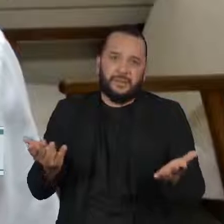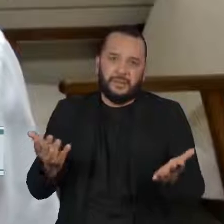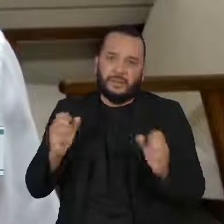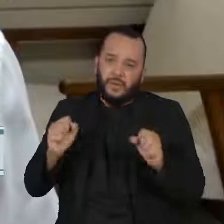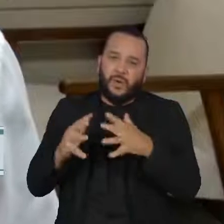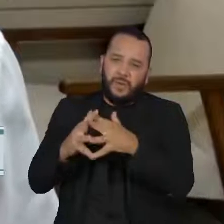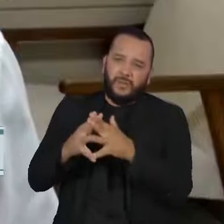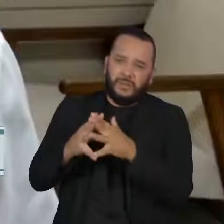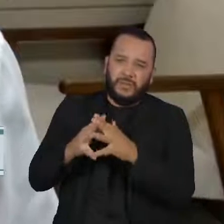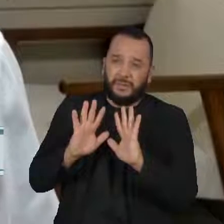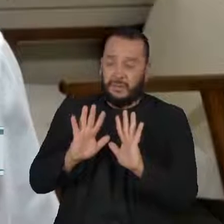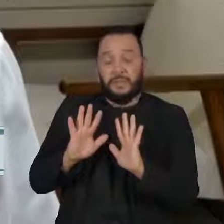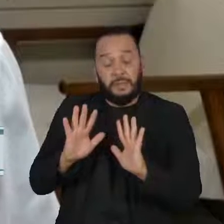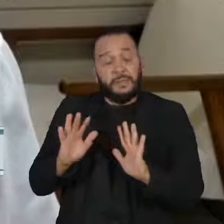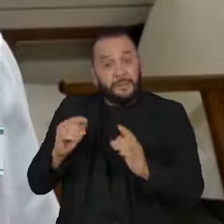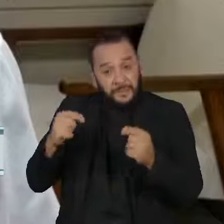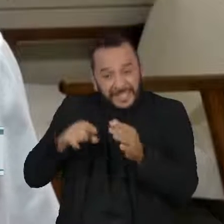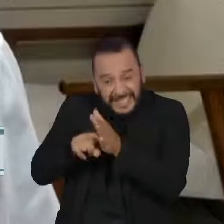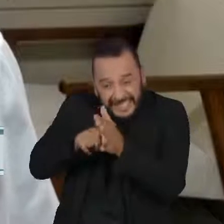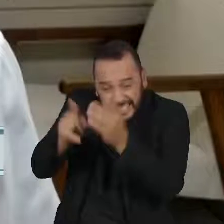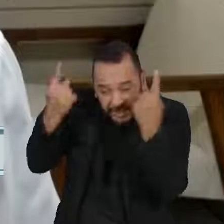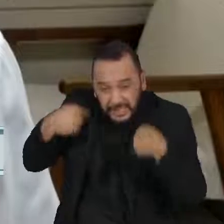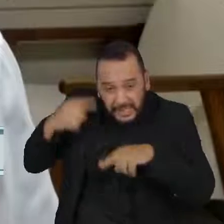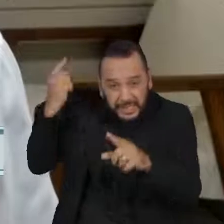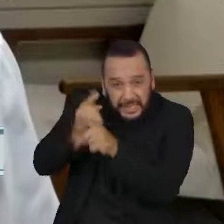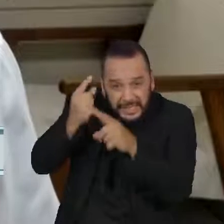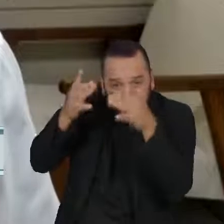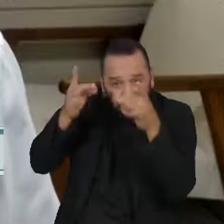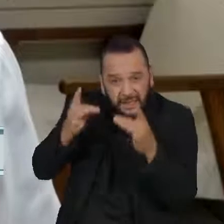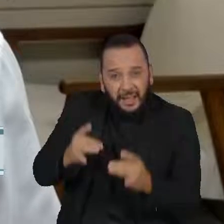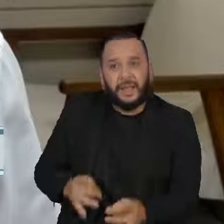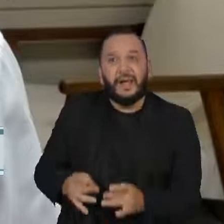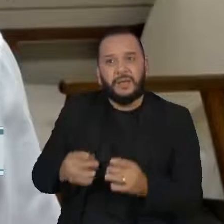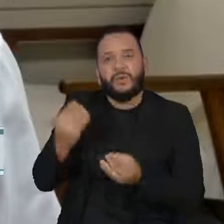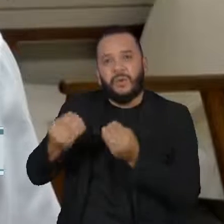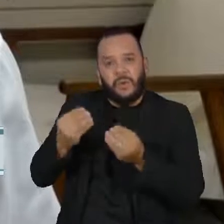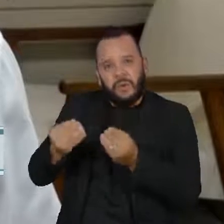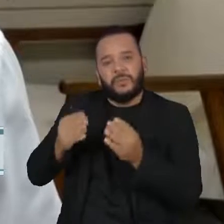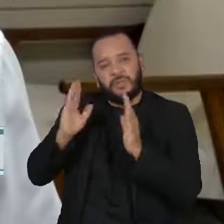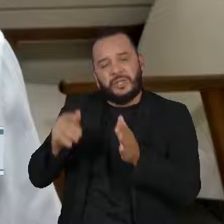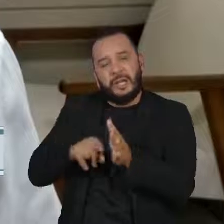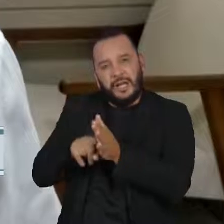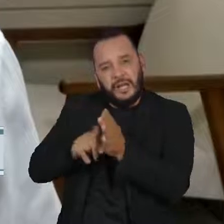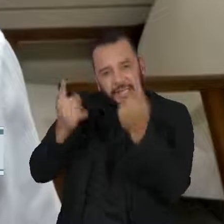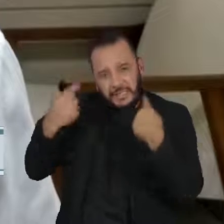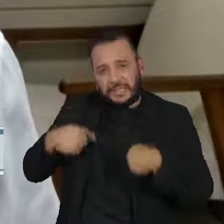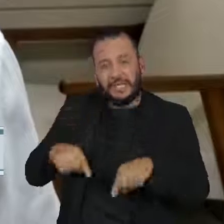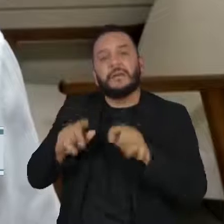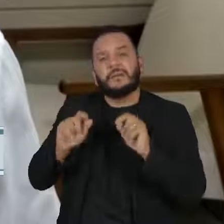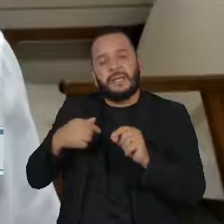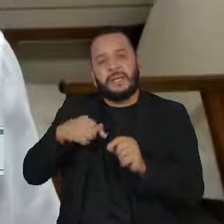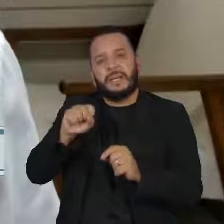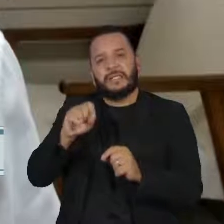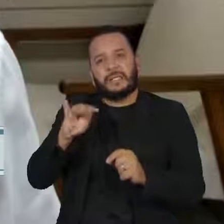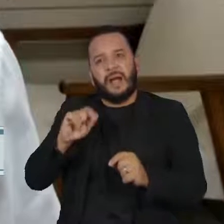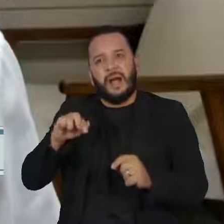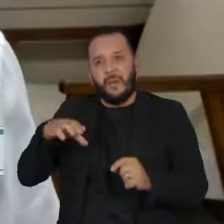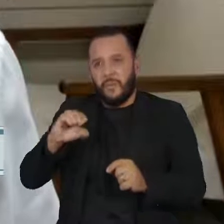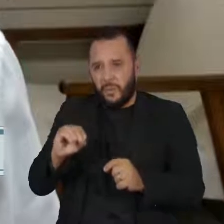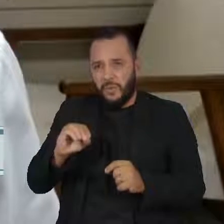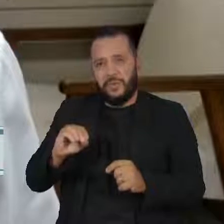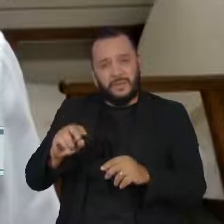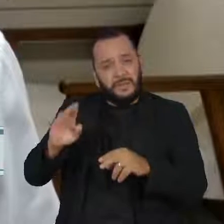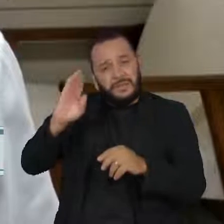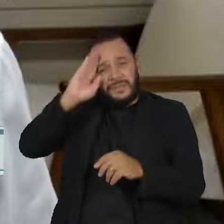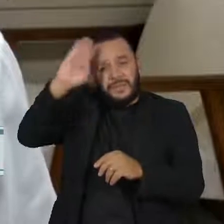garantir acesso ao diagnóstico, que é feito através do exame do escarro, principalmente para essas